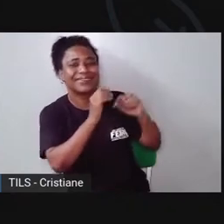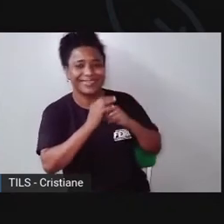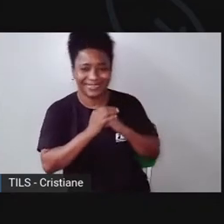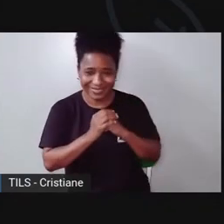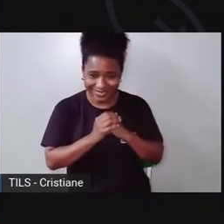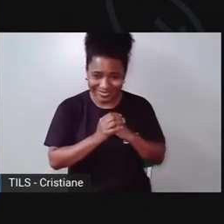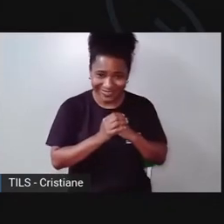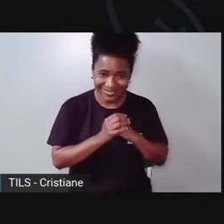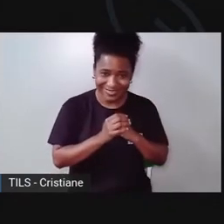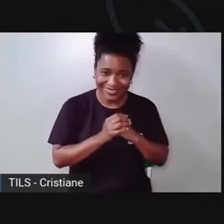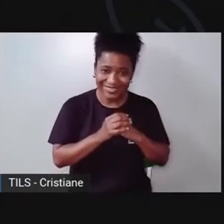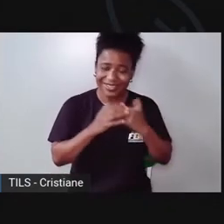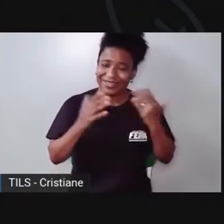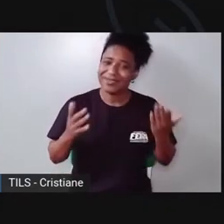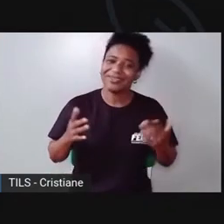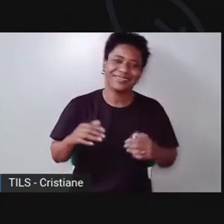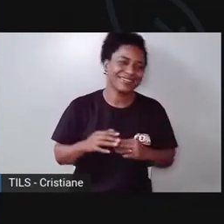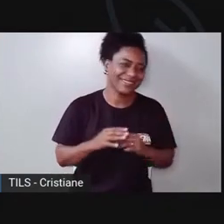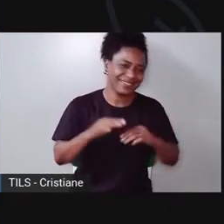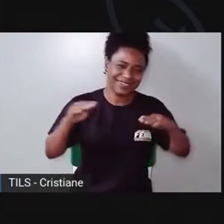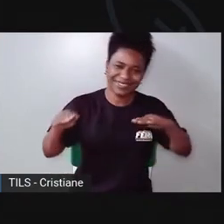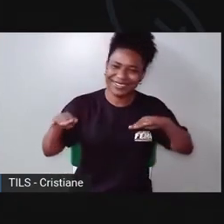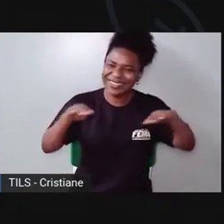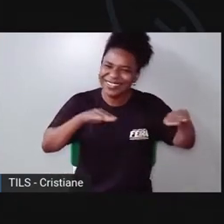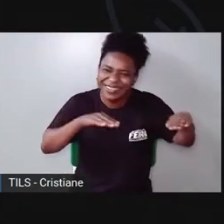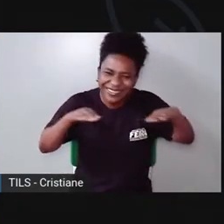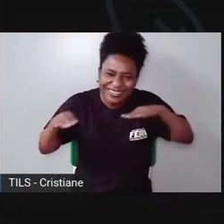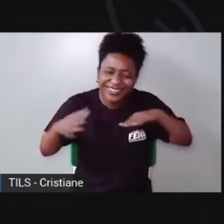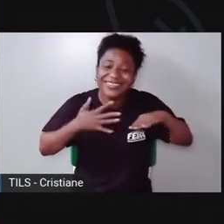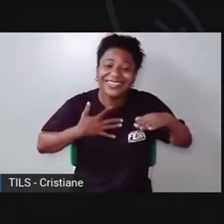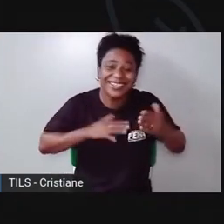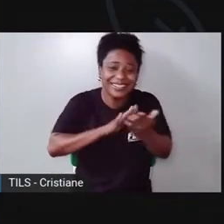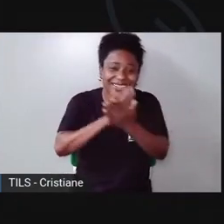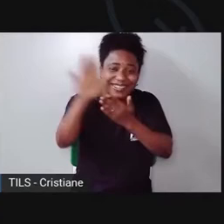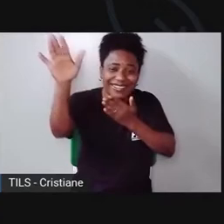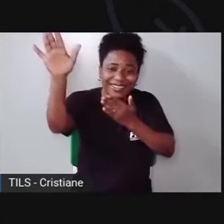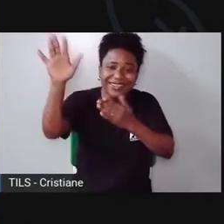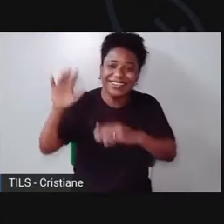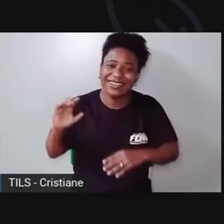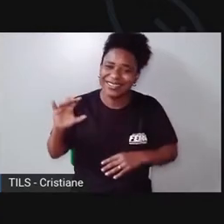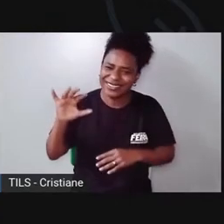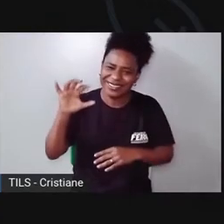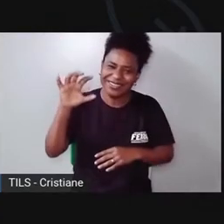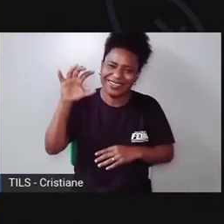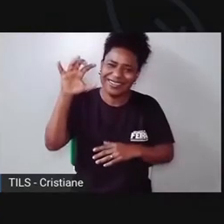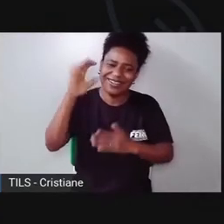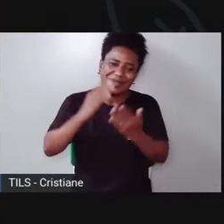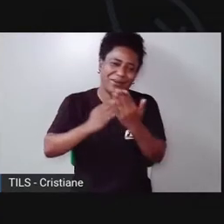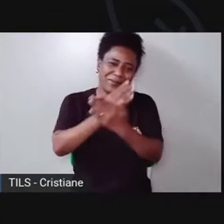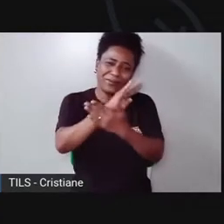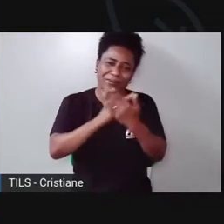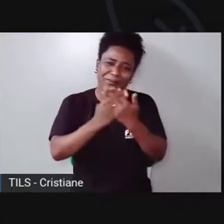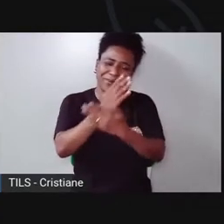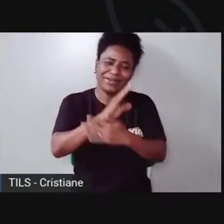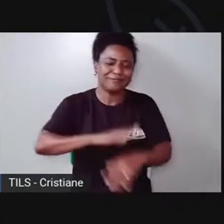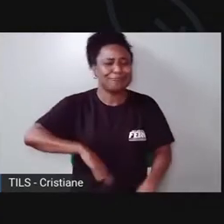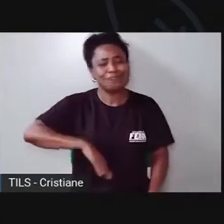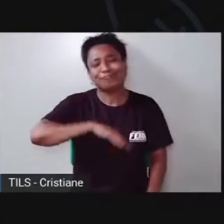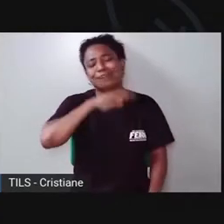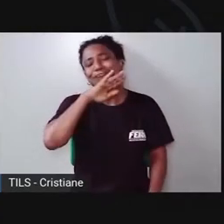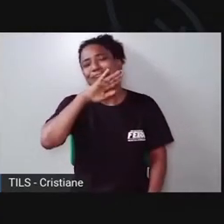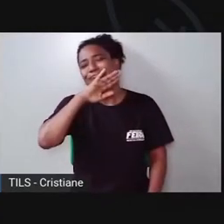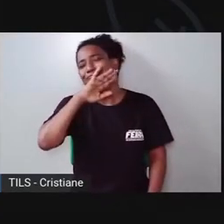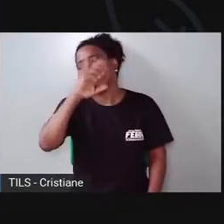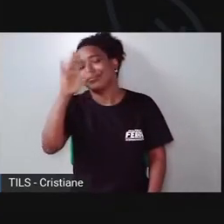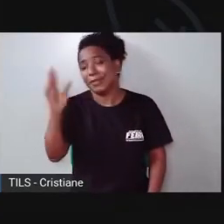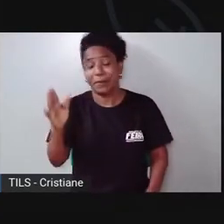ele poder fugir nunca mais ouvir essas histórias da Dona Aranha é que tá lá o jacaré gente preso